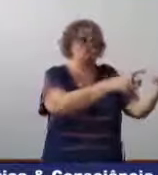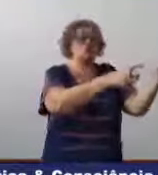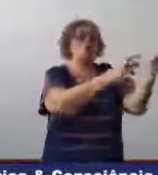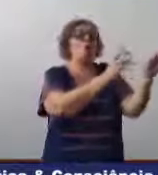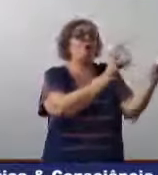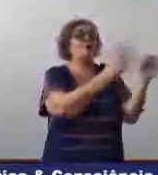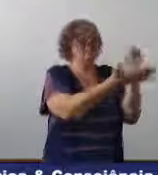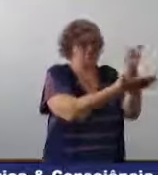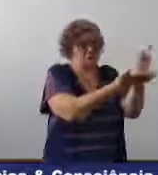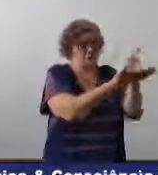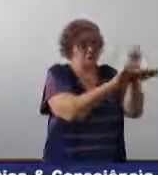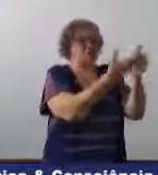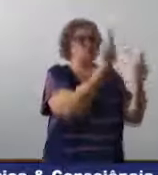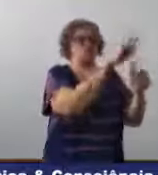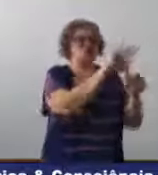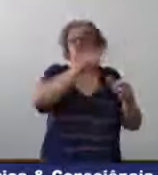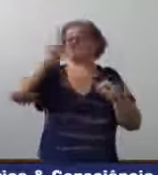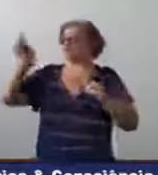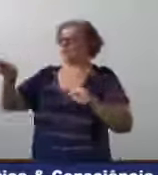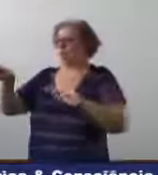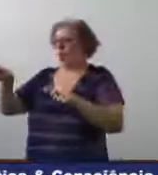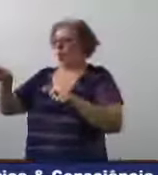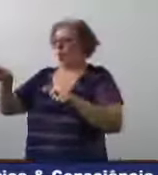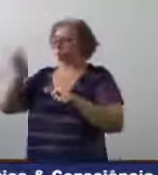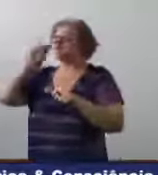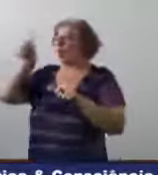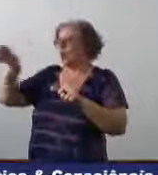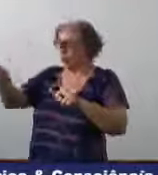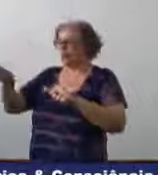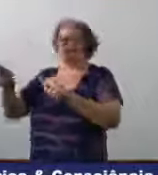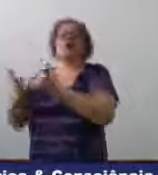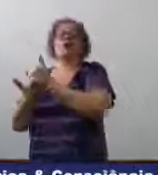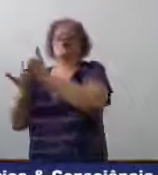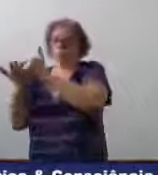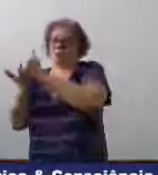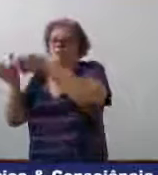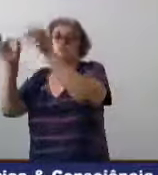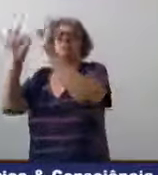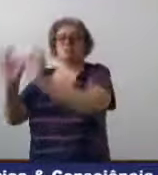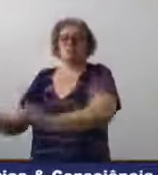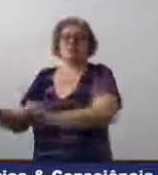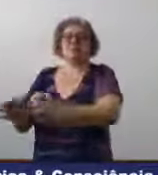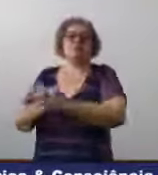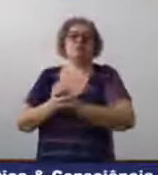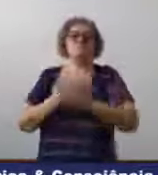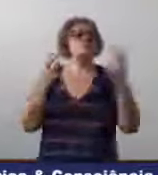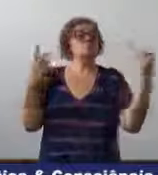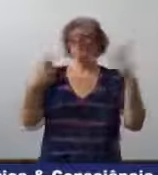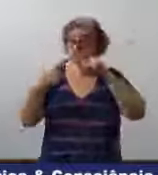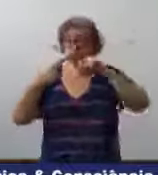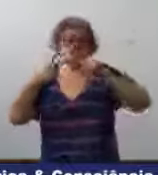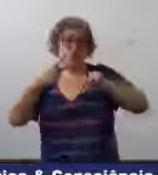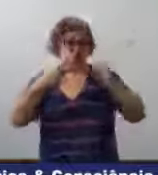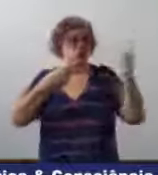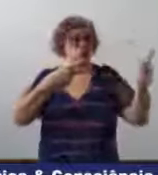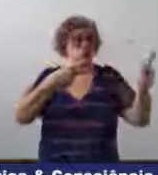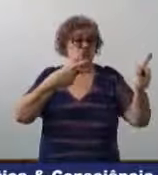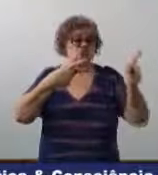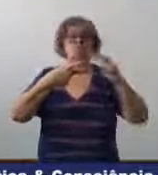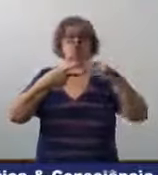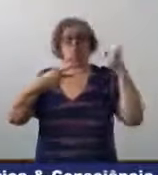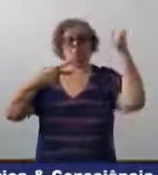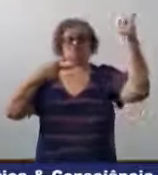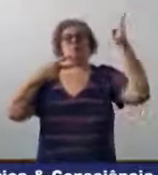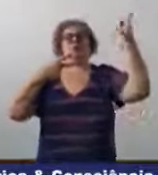outro recebe o medicamento. Sempre haverá melhora nos dois grupos. Agora, se a melhora no grupo que recebeu